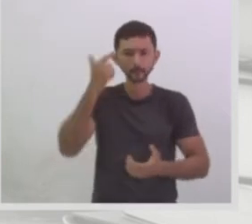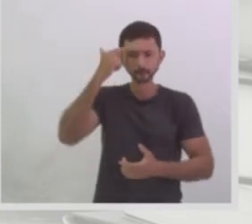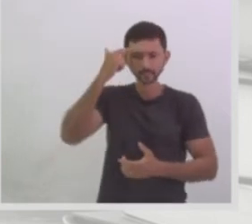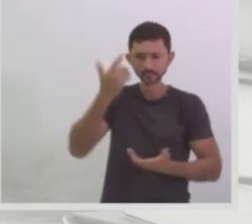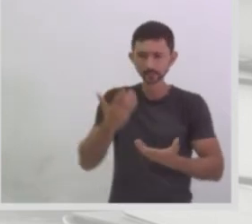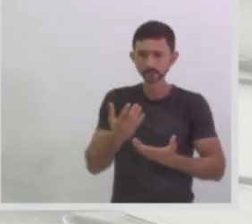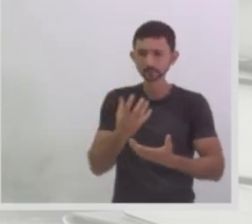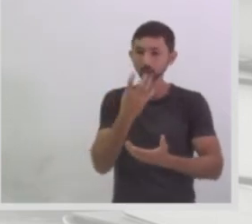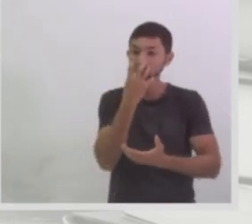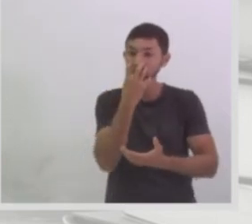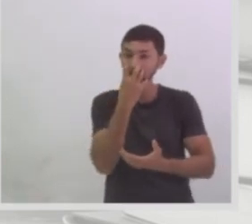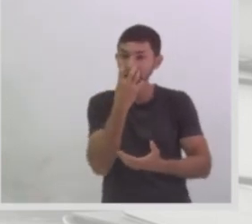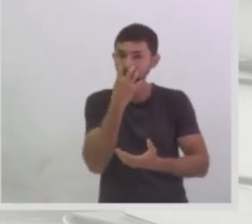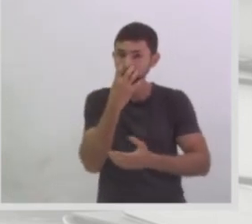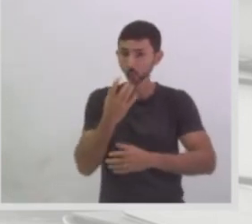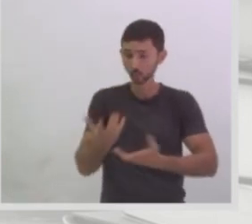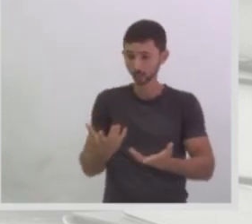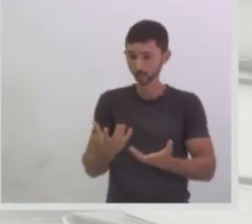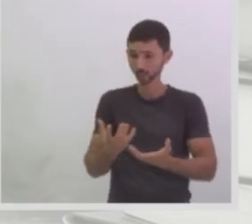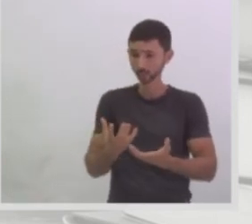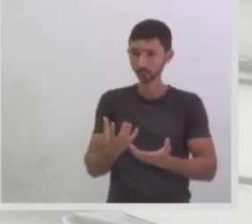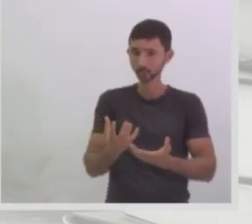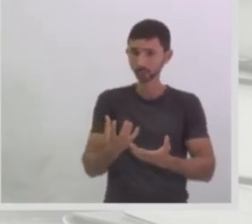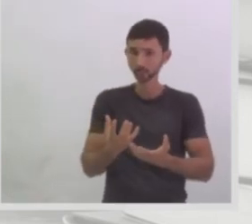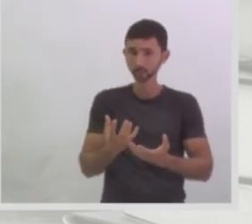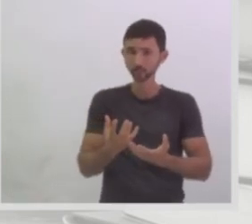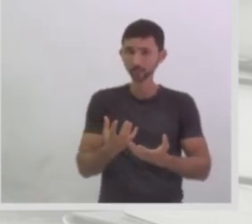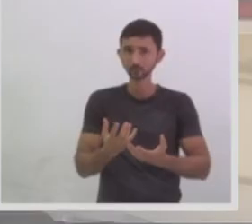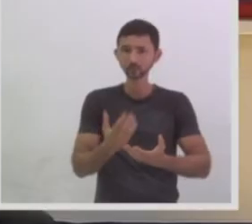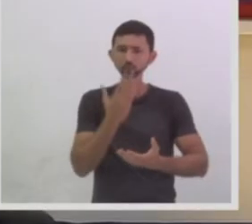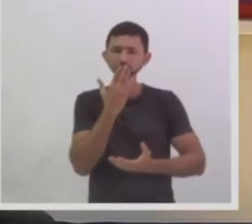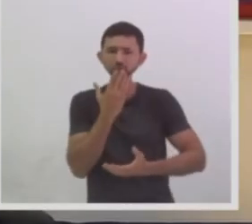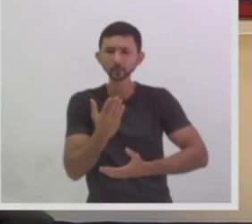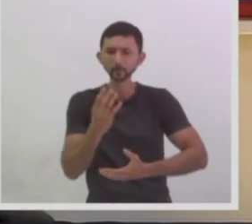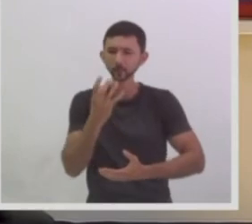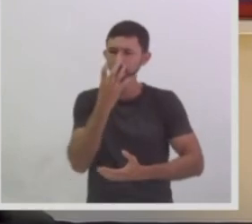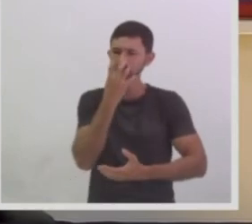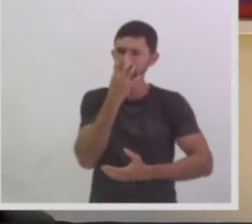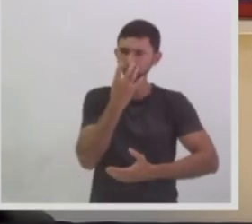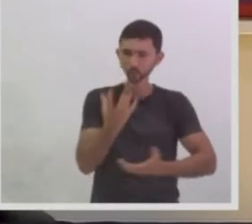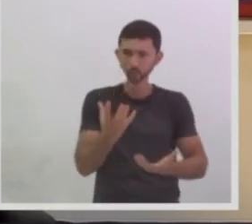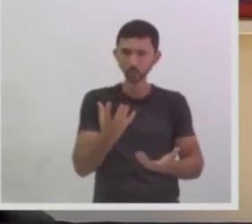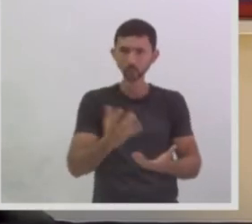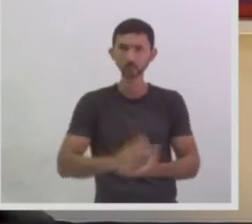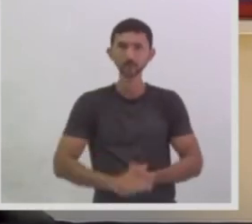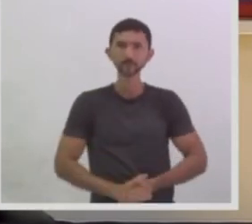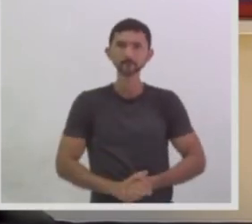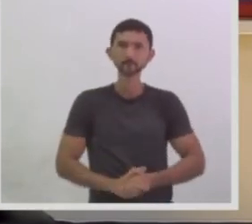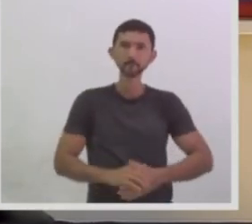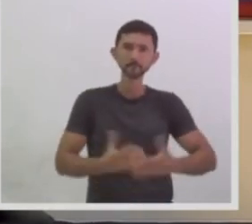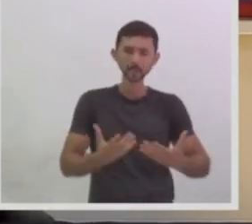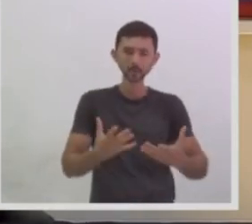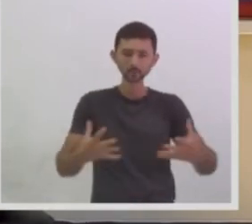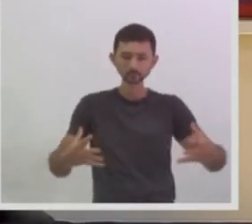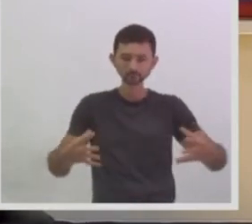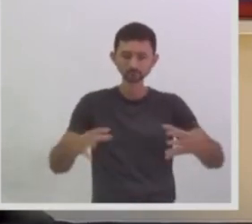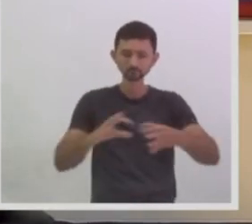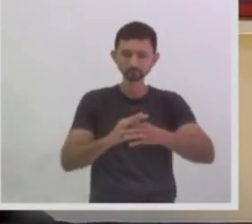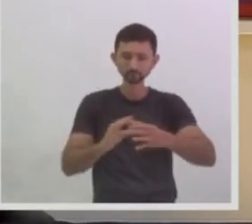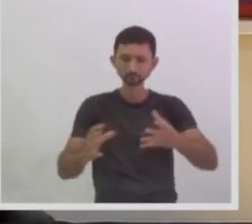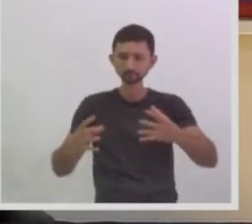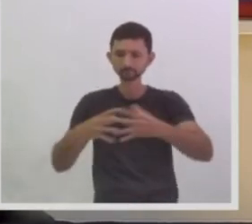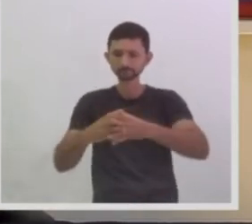cachorro. Gente, as raças que existem hoje, muitas delas, pessoal, resultaram de um cruzamento de